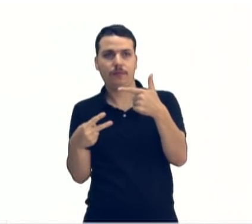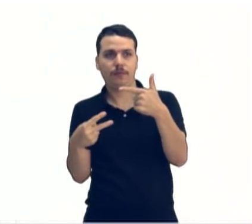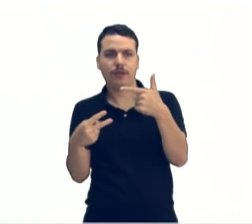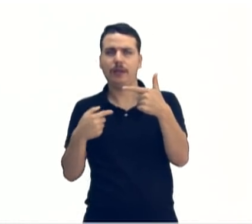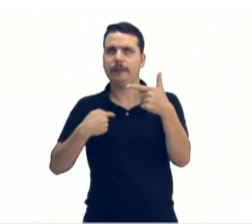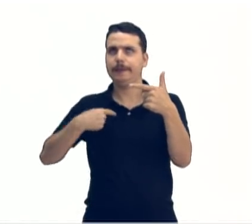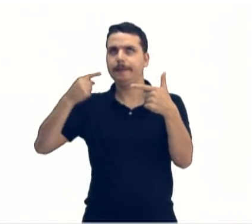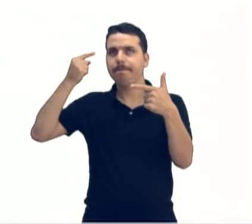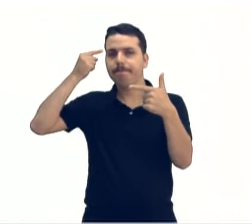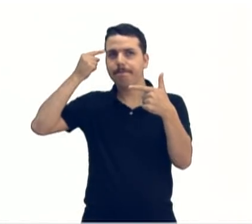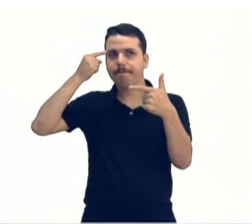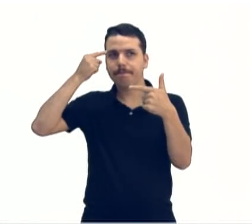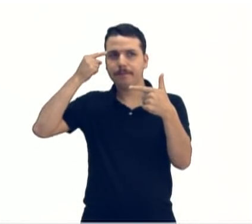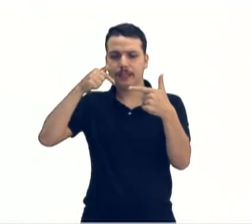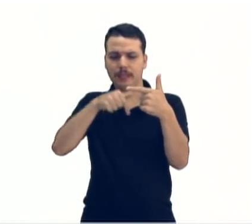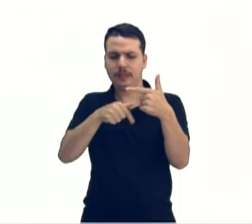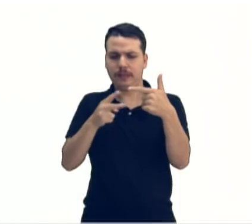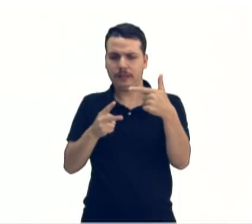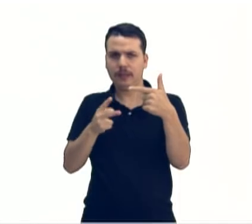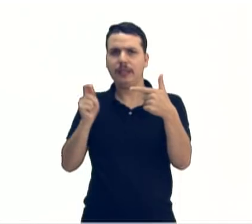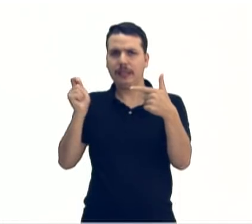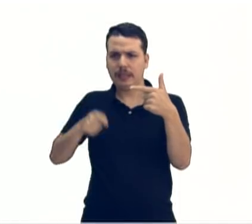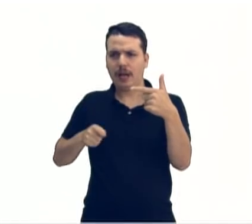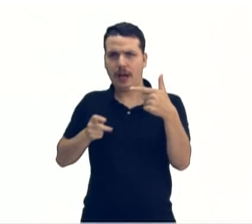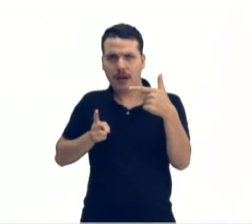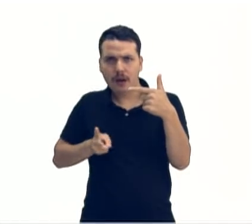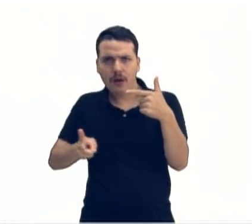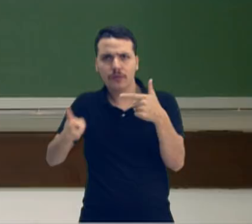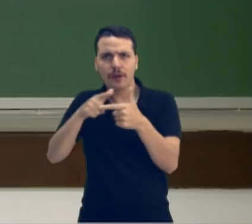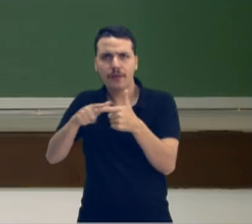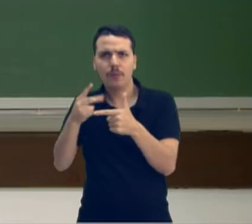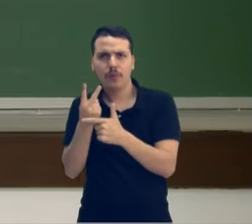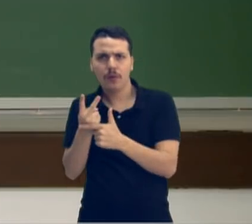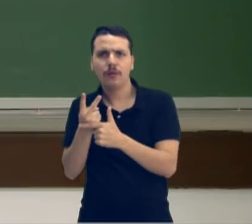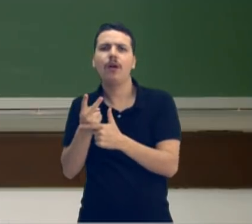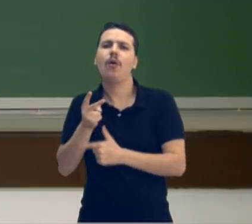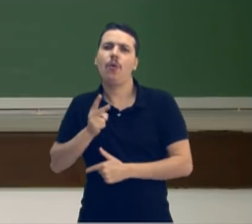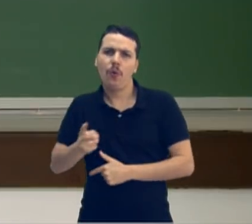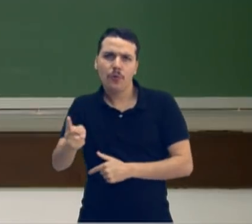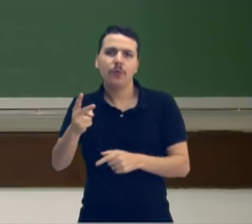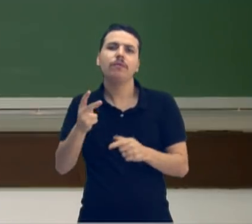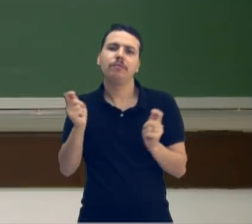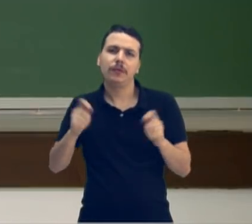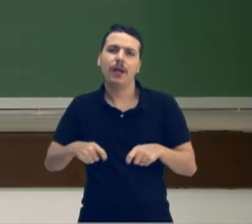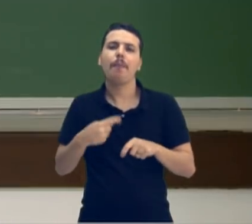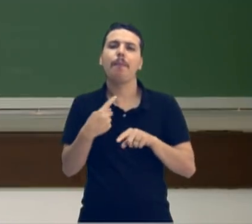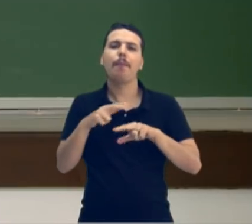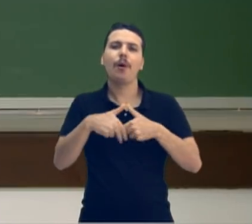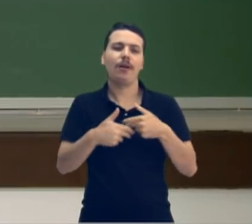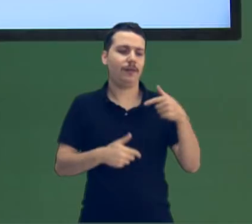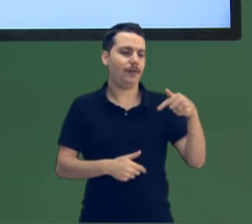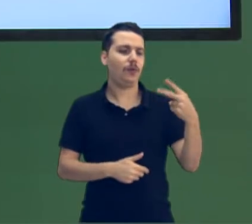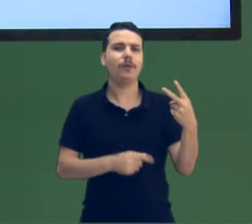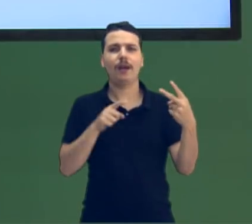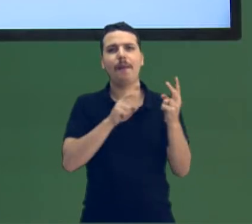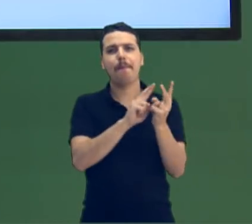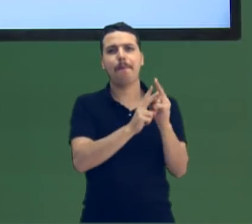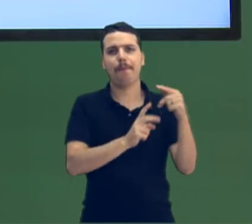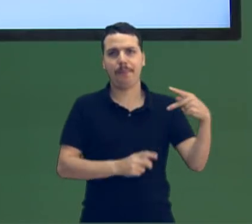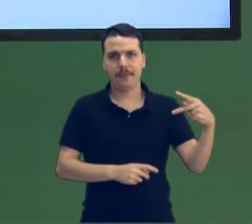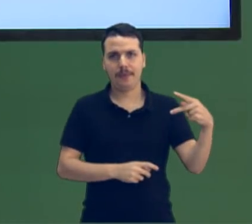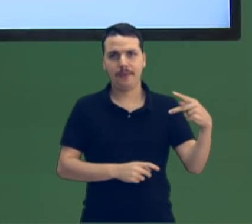pensar, consigo continuar dividindo por 2? Consigo, porque 72 é par. Dividido por